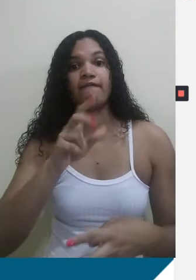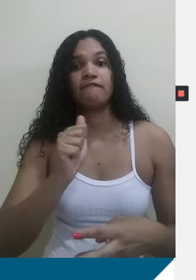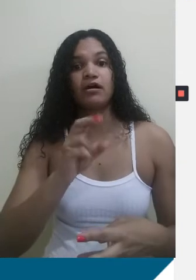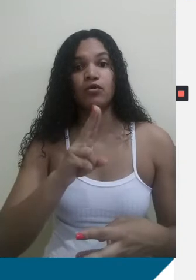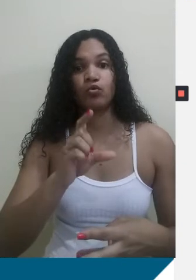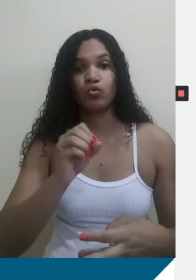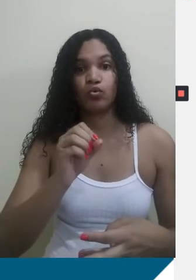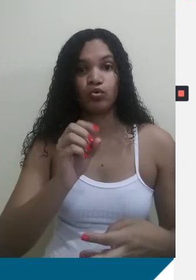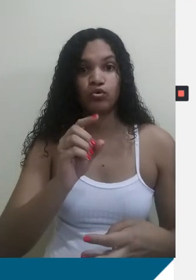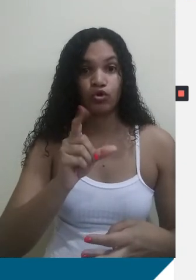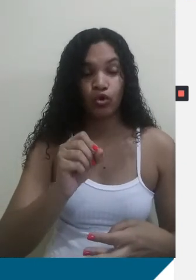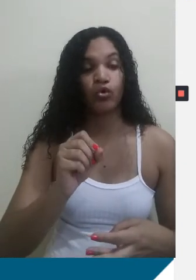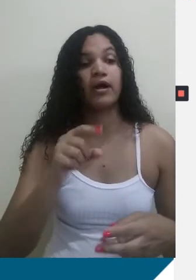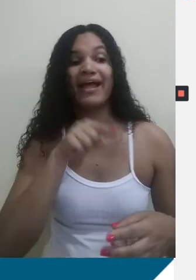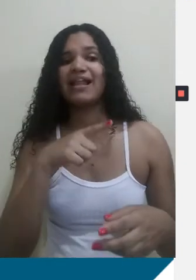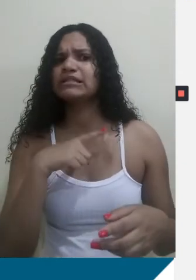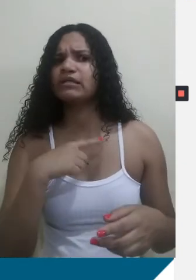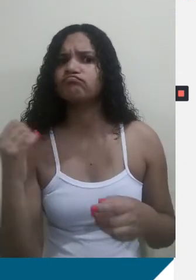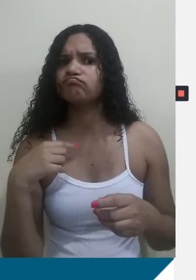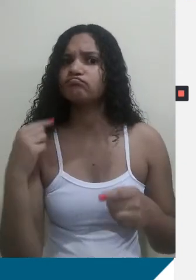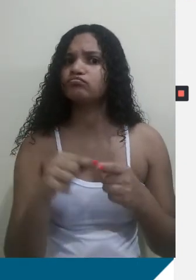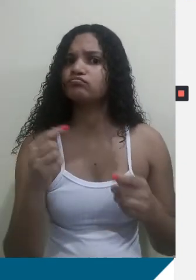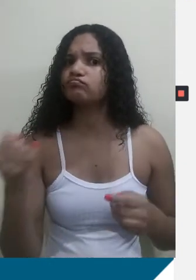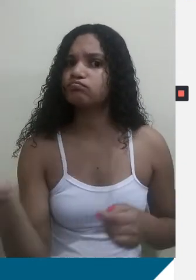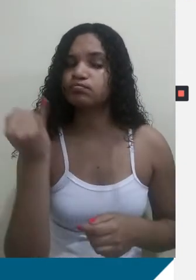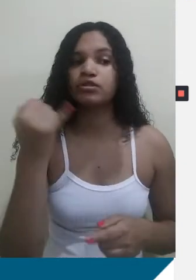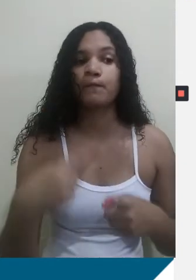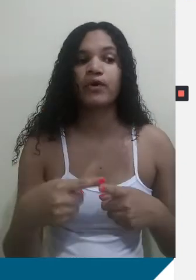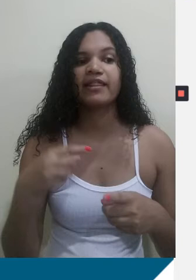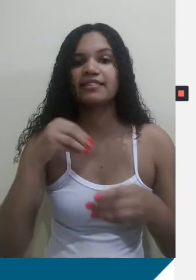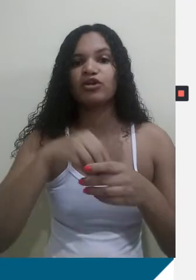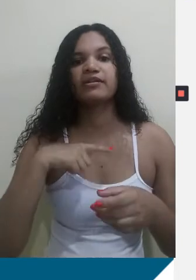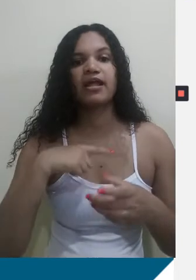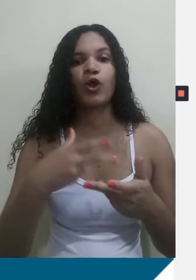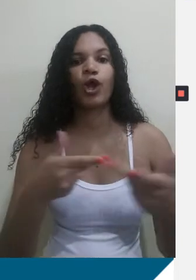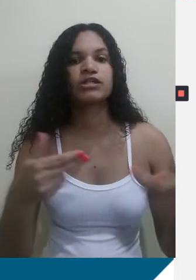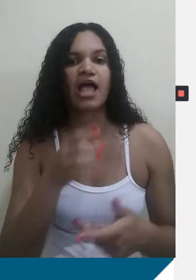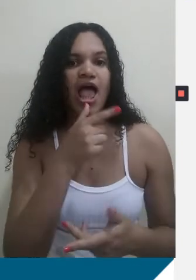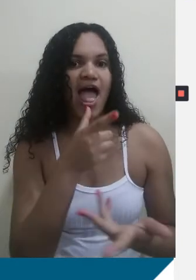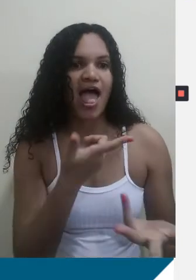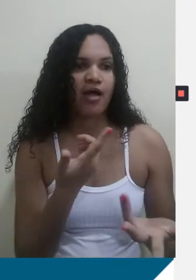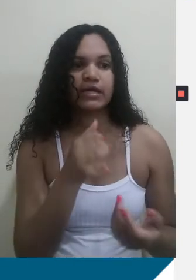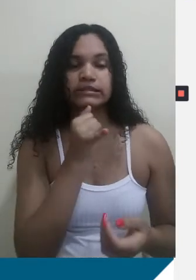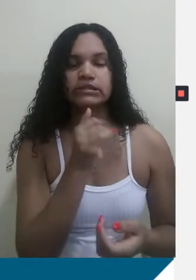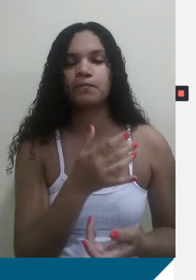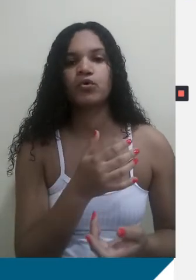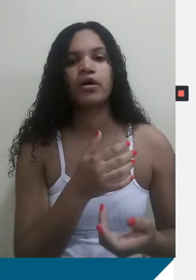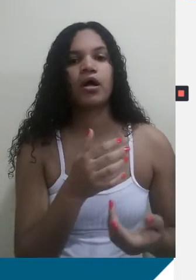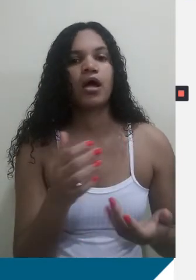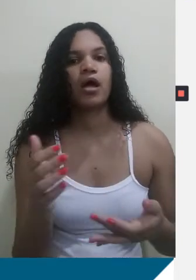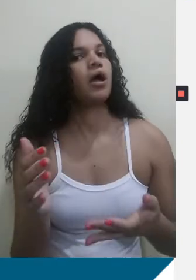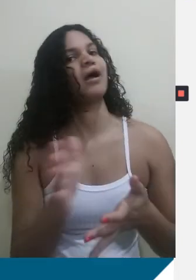funções importantíssimas, porque são ricas dentro desse vacúolo de soluções aquosas, contendo muitas das vezes o